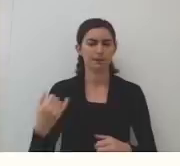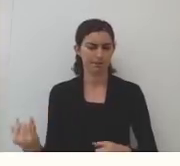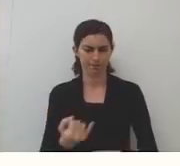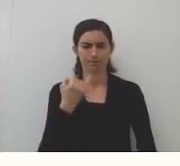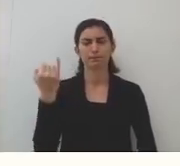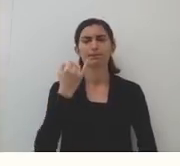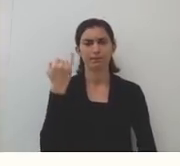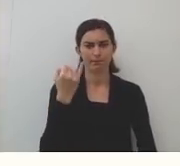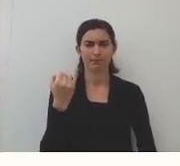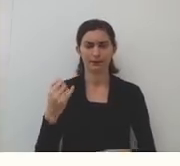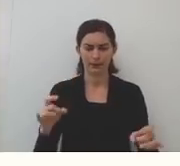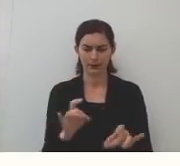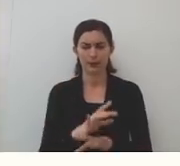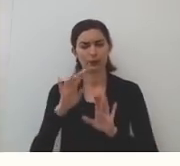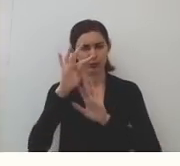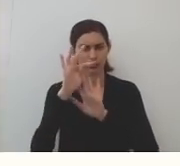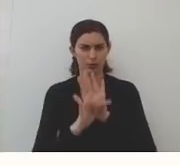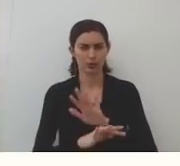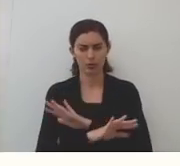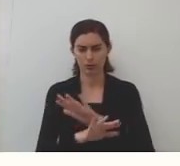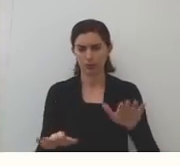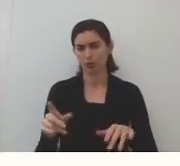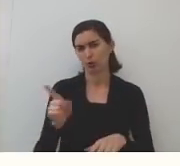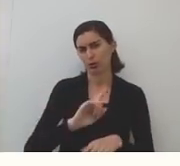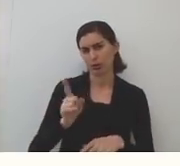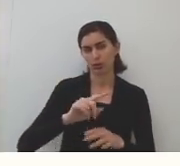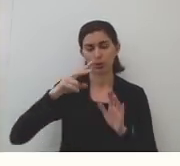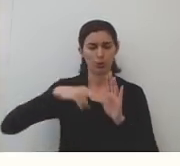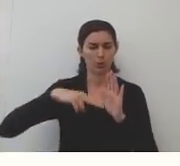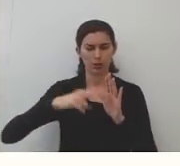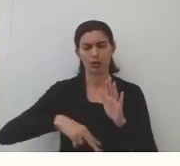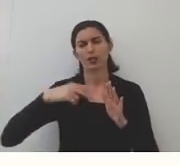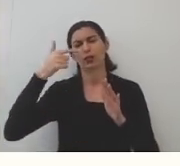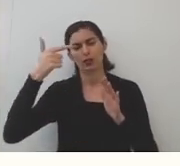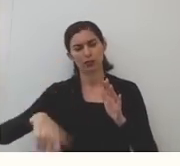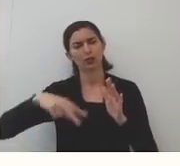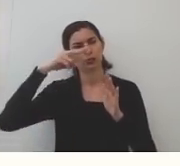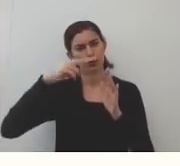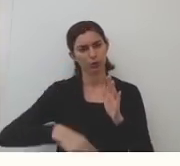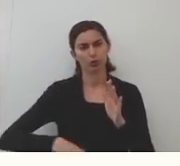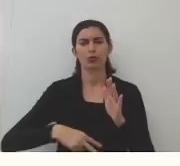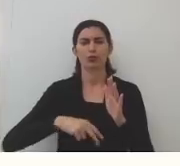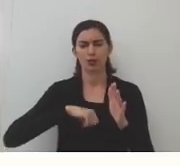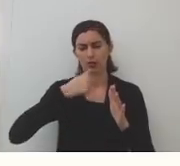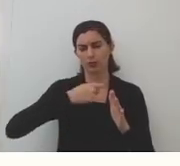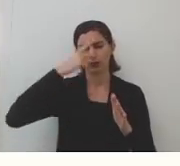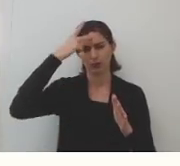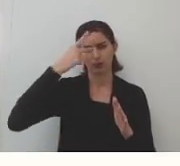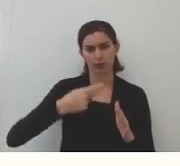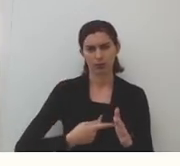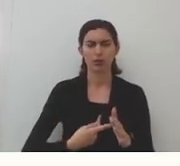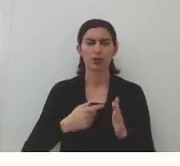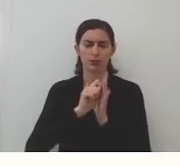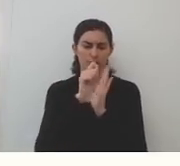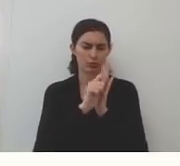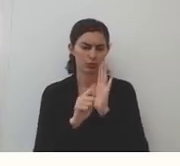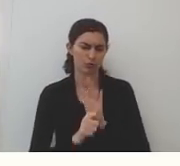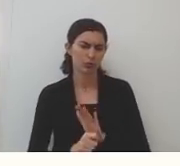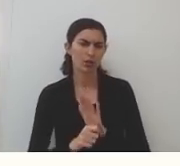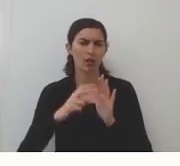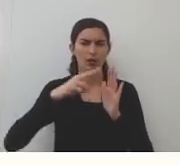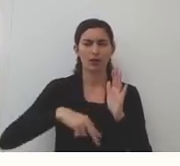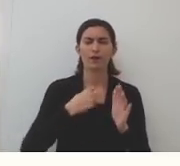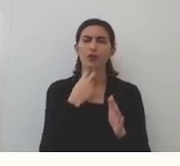Ou seja, terminou o texto, acabou, não, lê, releia. Essa autoavaliação é da minha escrita. Lê em